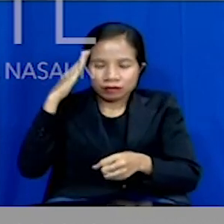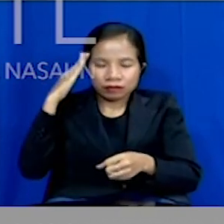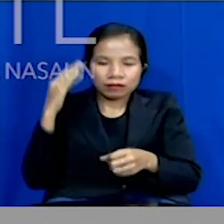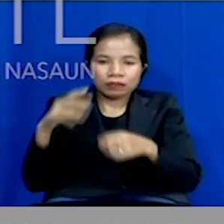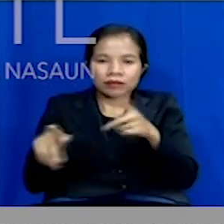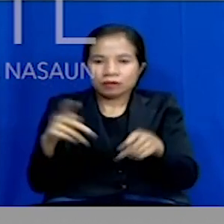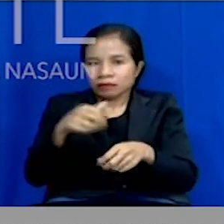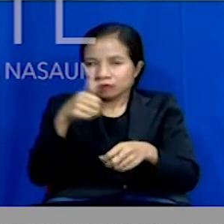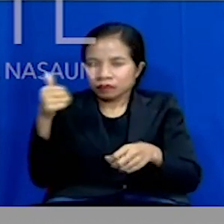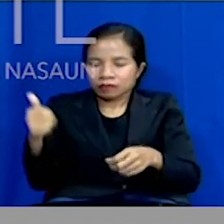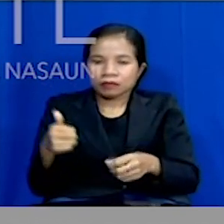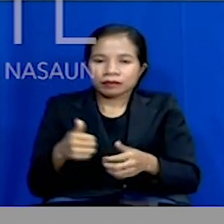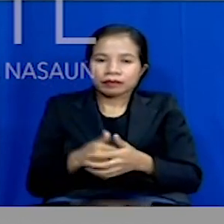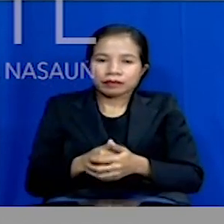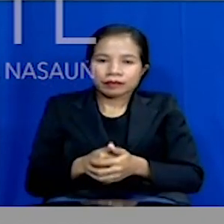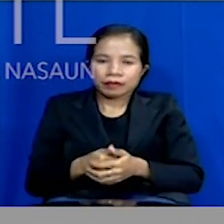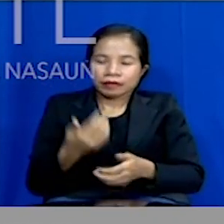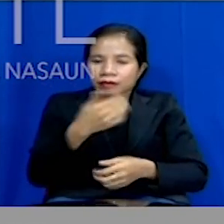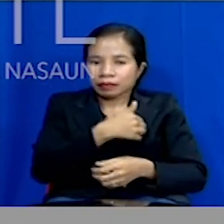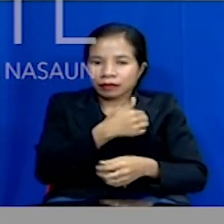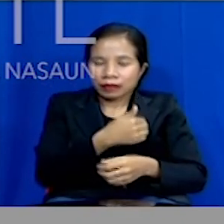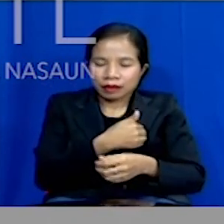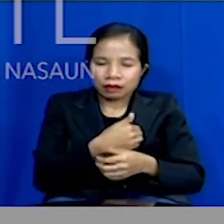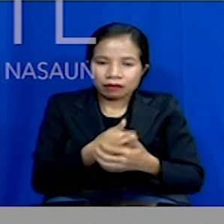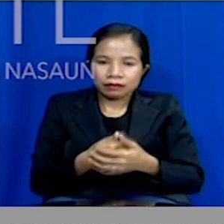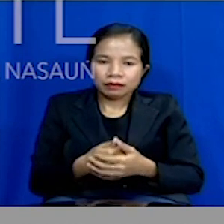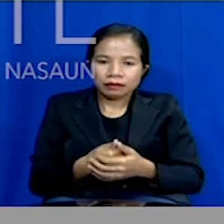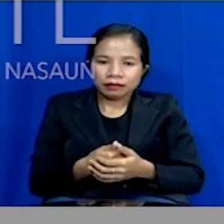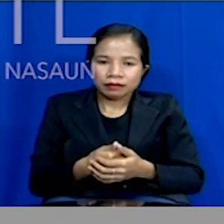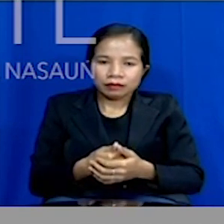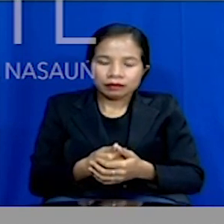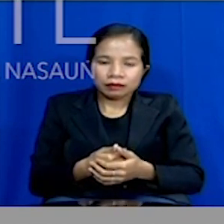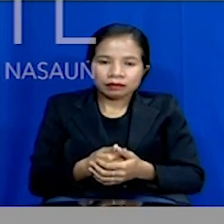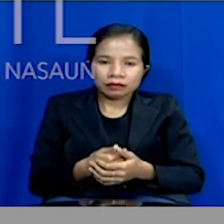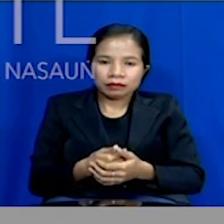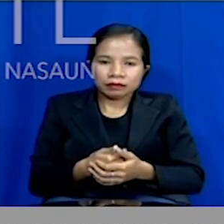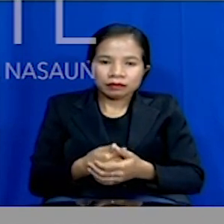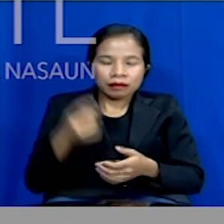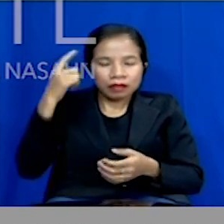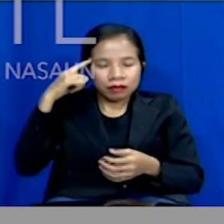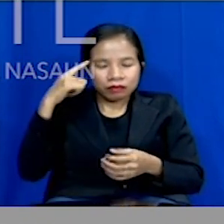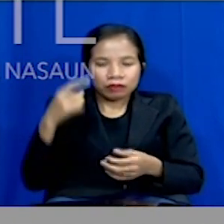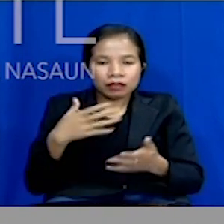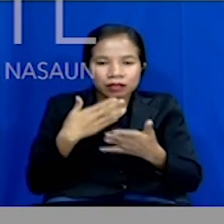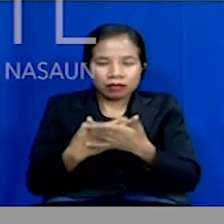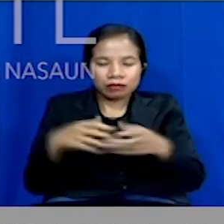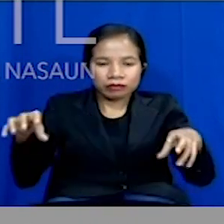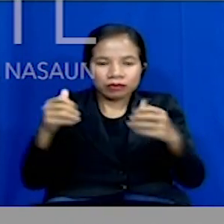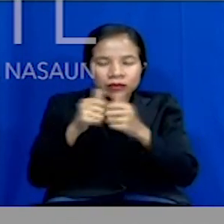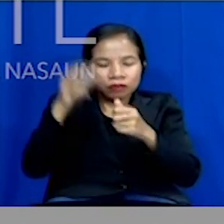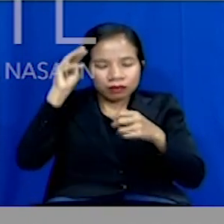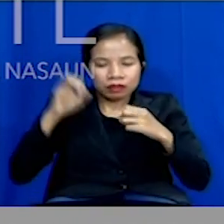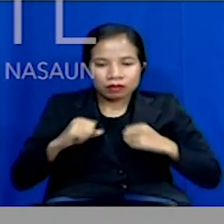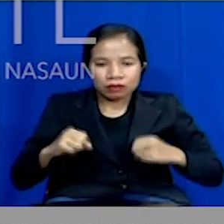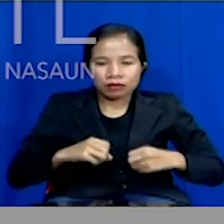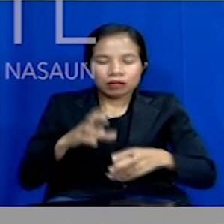ema balu, nebeke sidauk ia consciência dia kodi coopera o Ministério da Saúde para tu tam